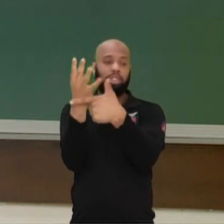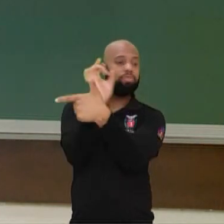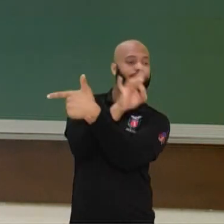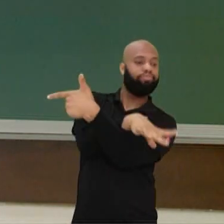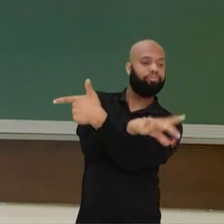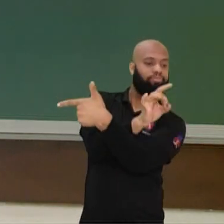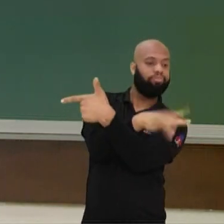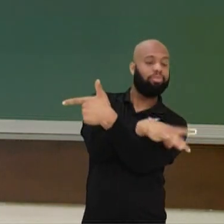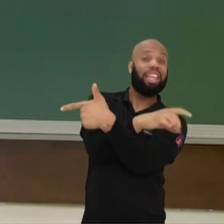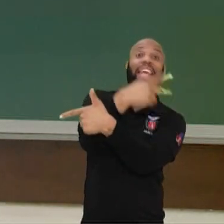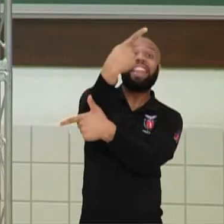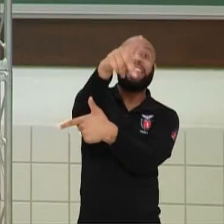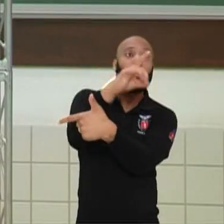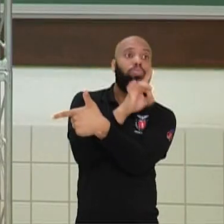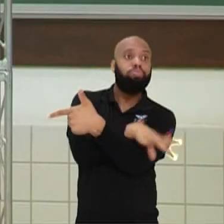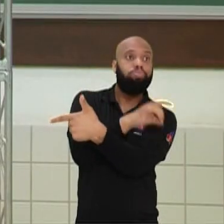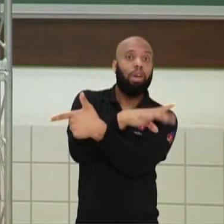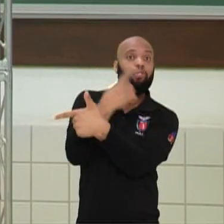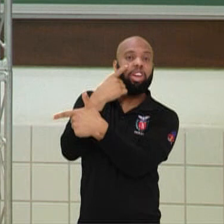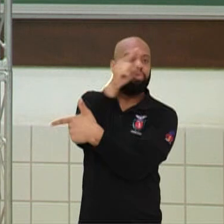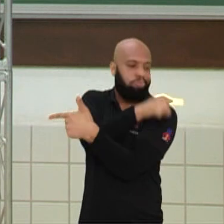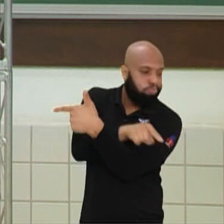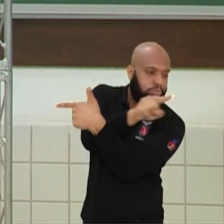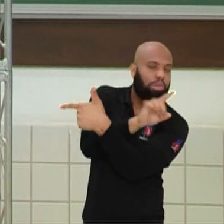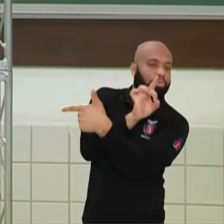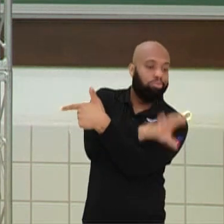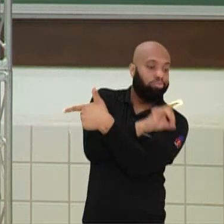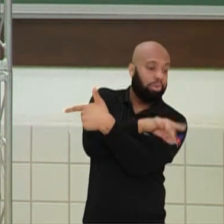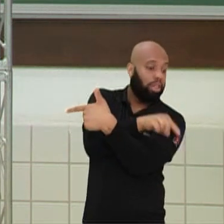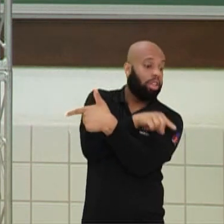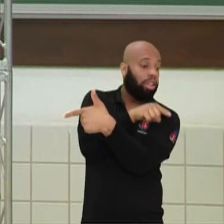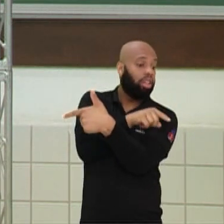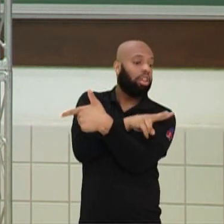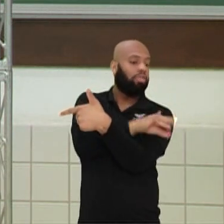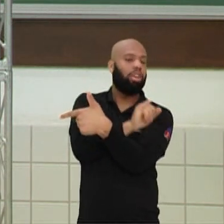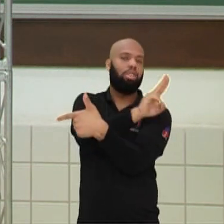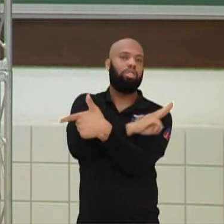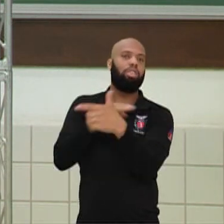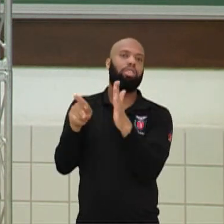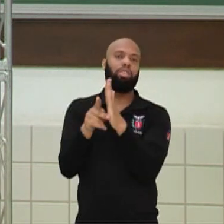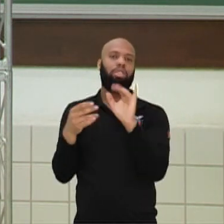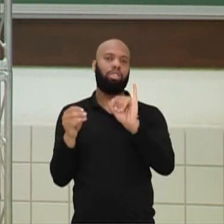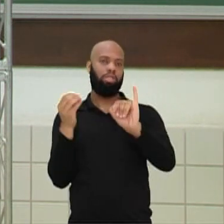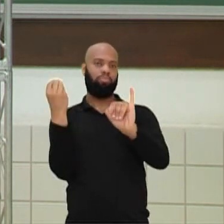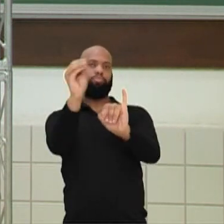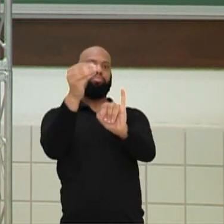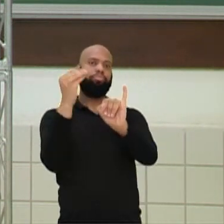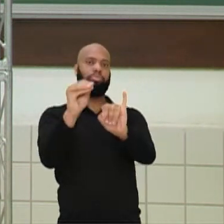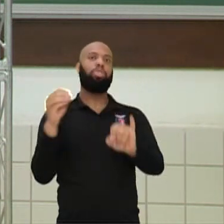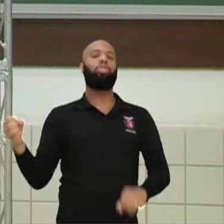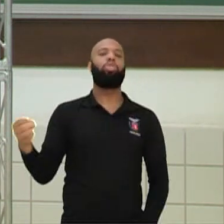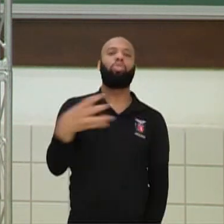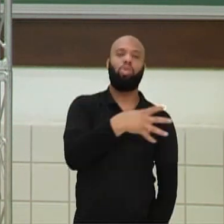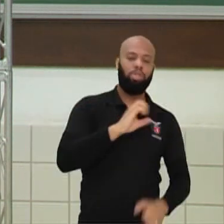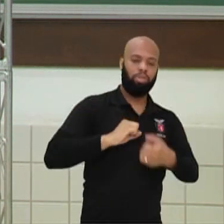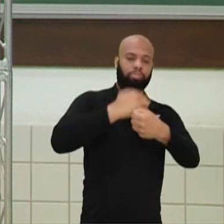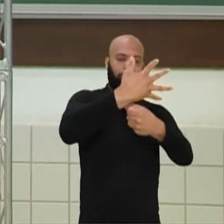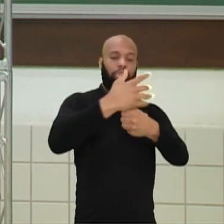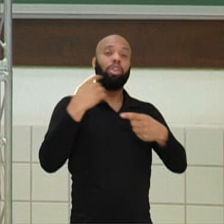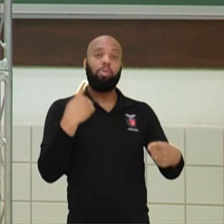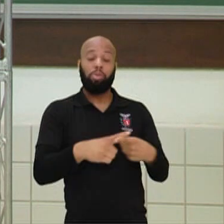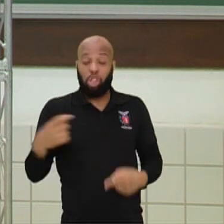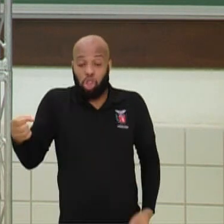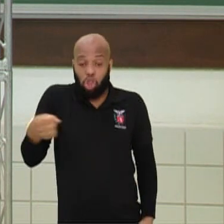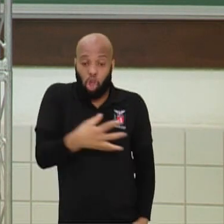resto, anota lá, tá em vermelho aqui no slide para vocês, é o teu resto que será o novo expoente. Esse